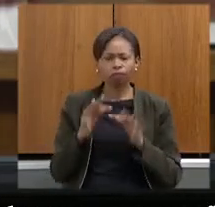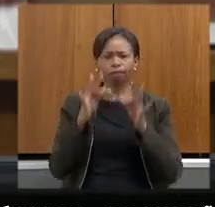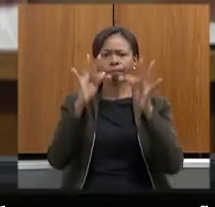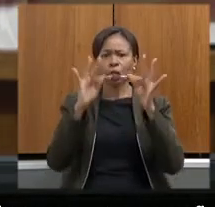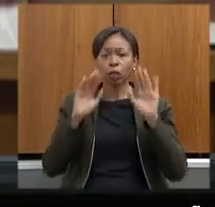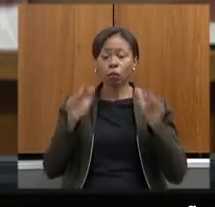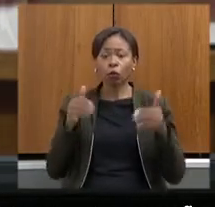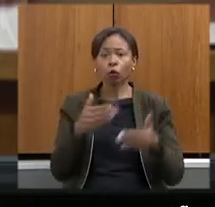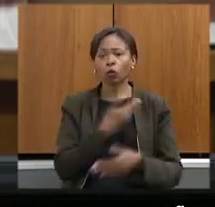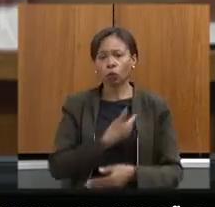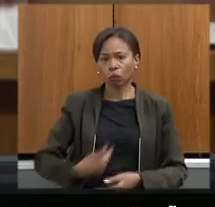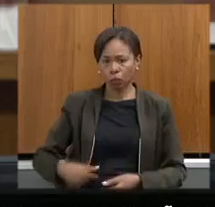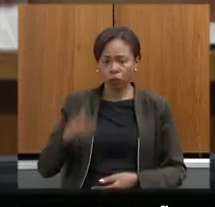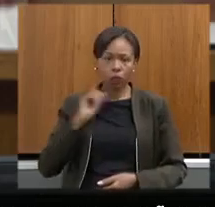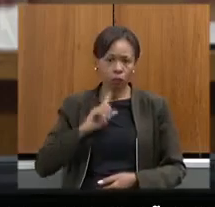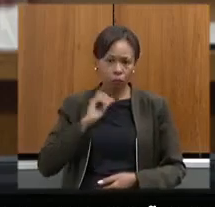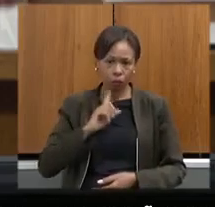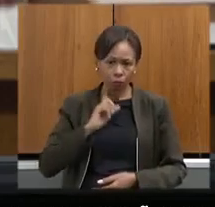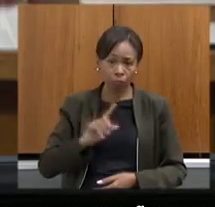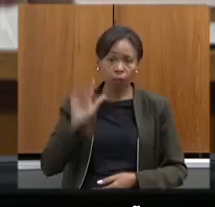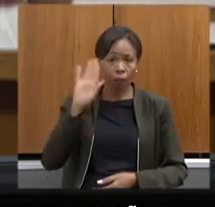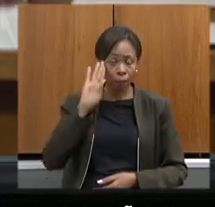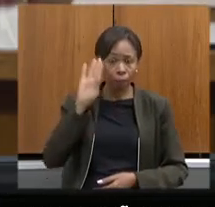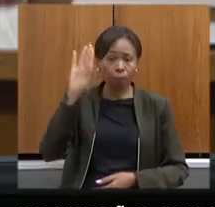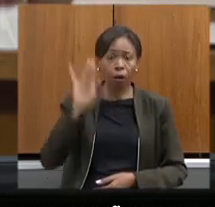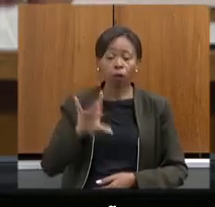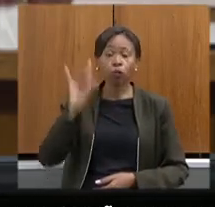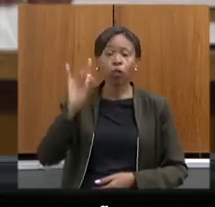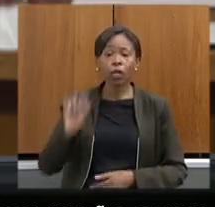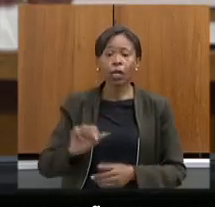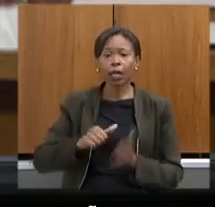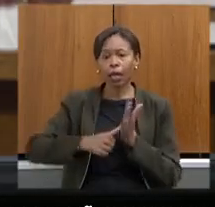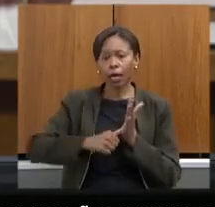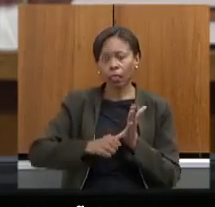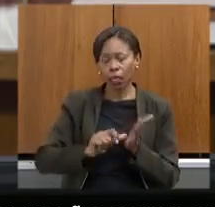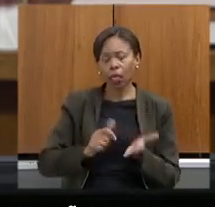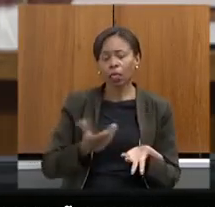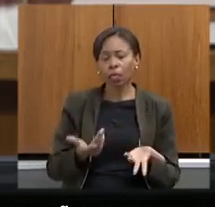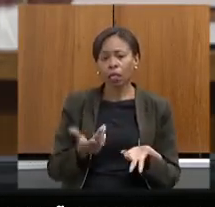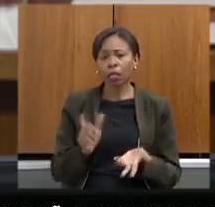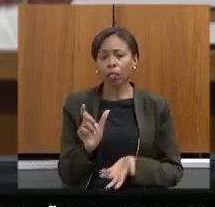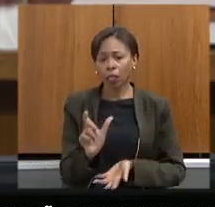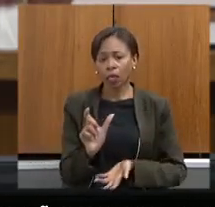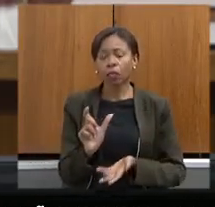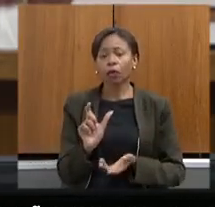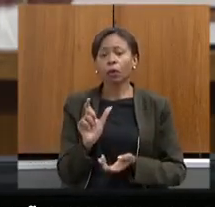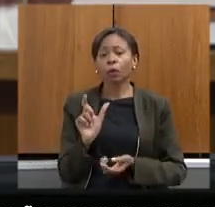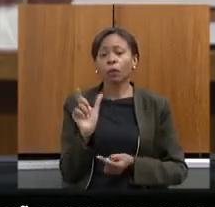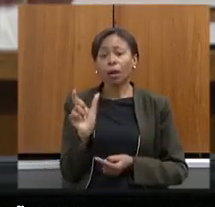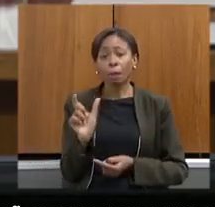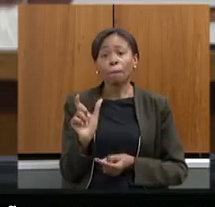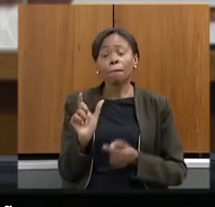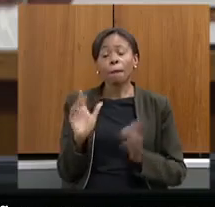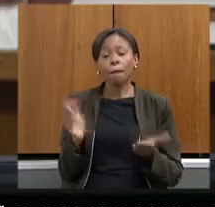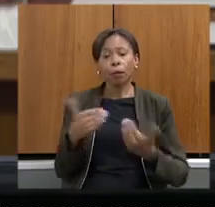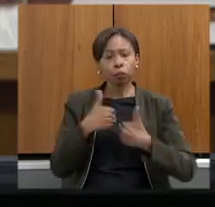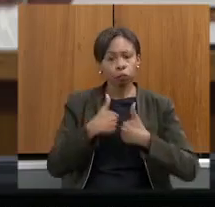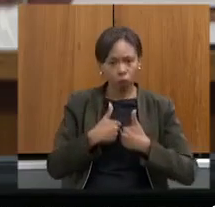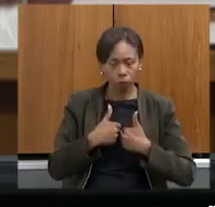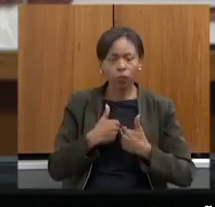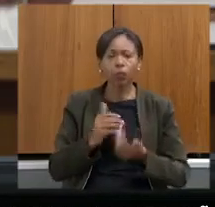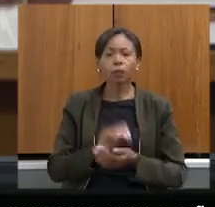para o governo de Minas com destaque para a carteira de identidade para Pessoas com Transtorno do espectro autístico